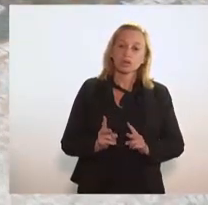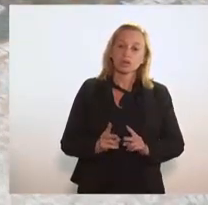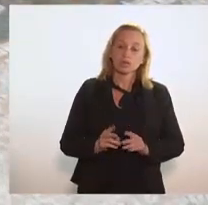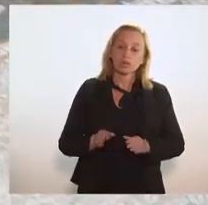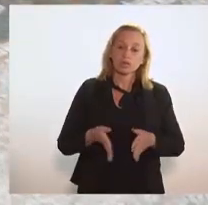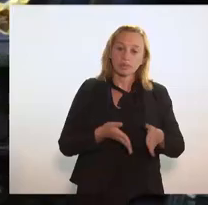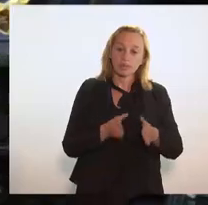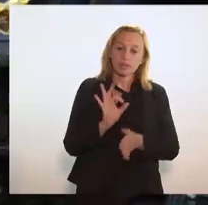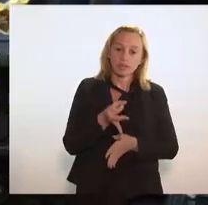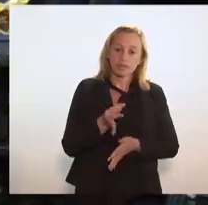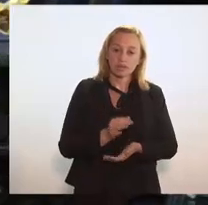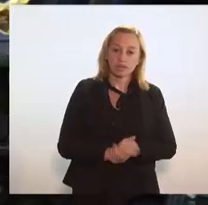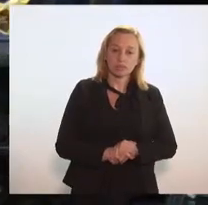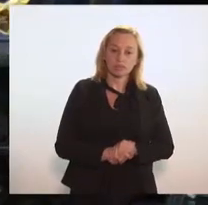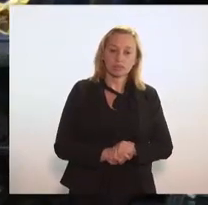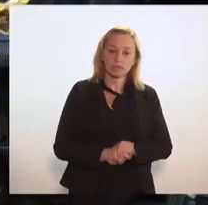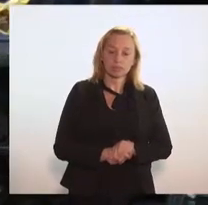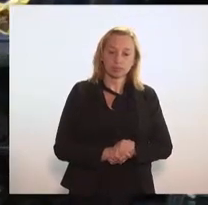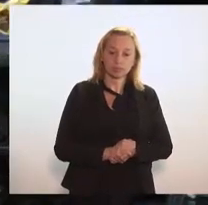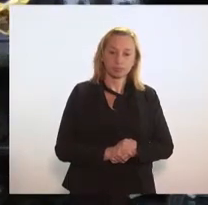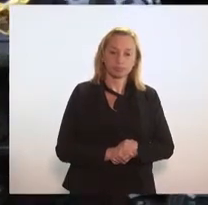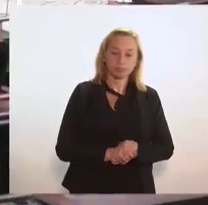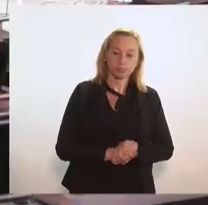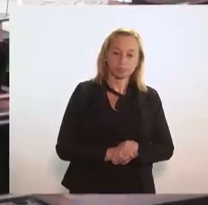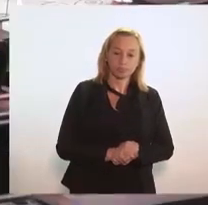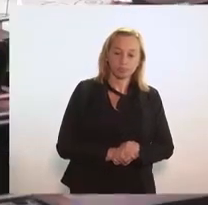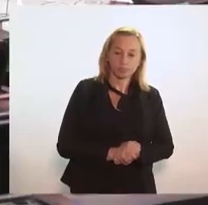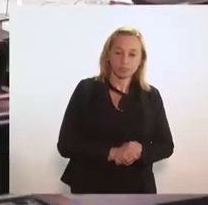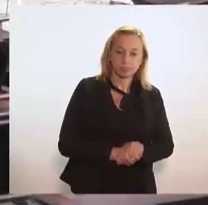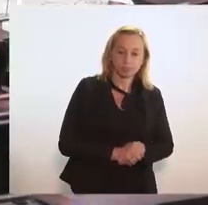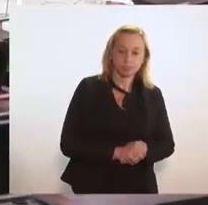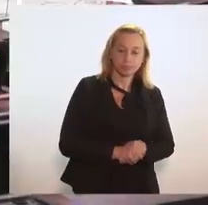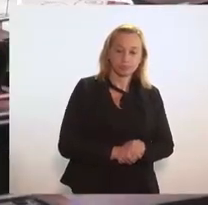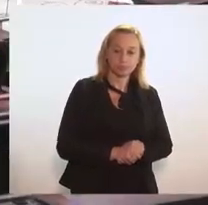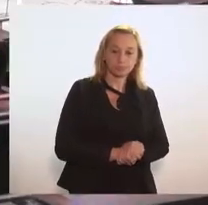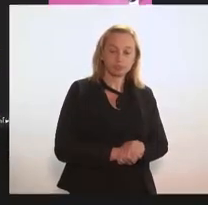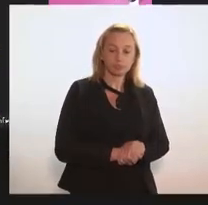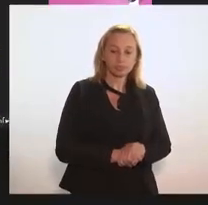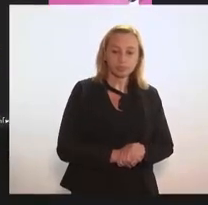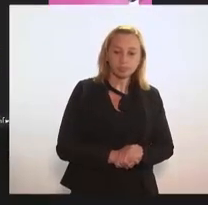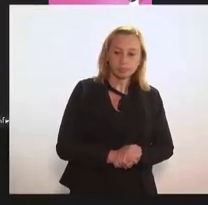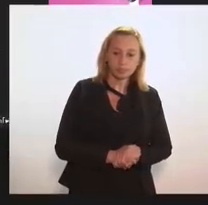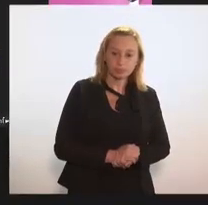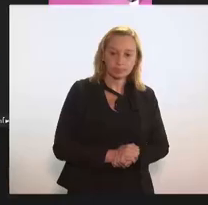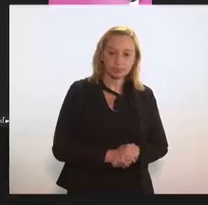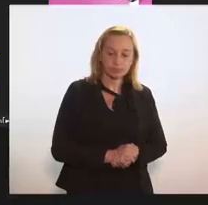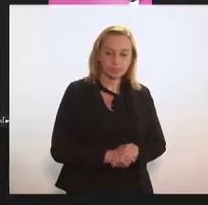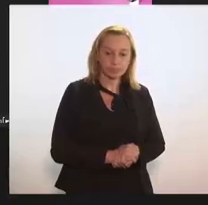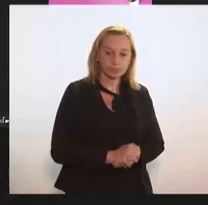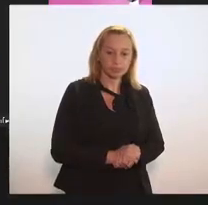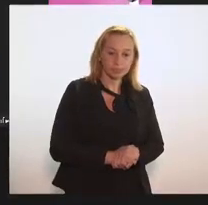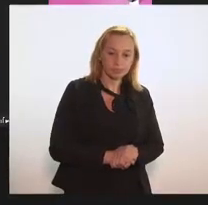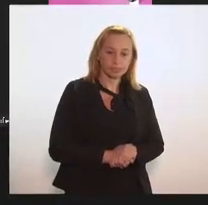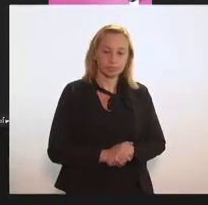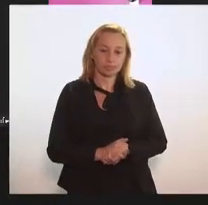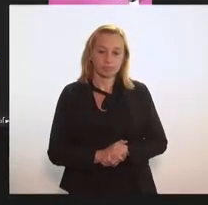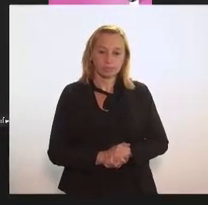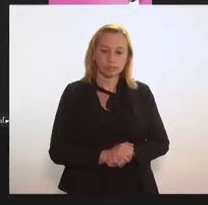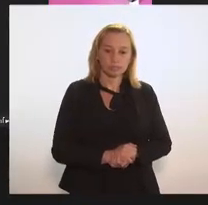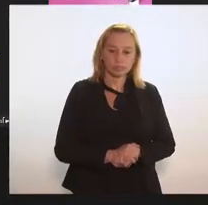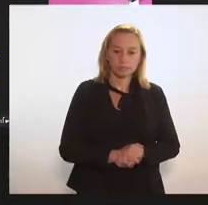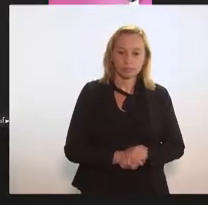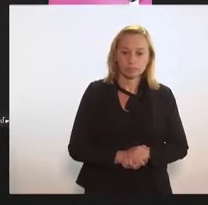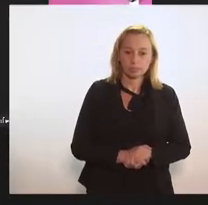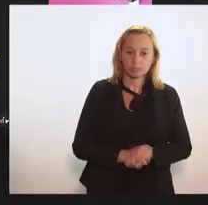eu Deputado Alexandre seguindo adaptado a Renata o que fazer algumas quer